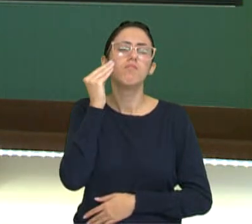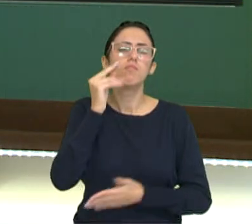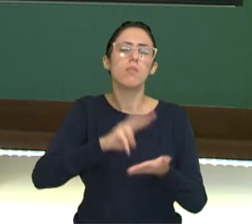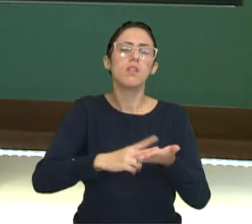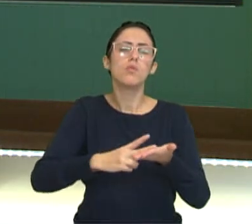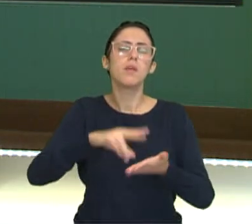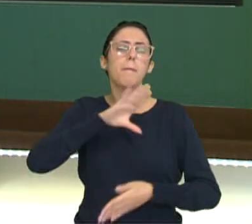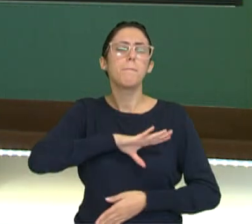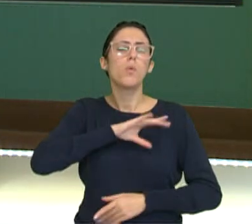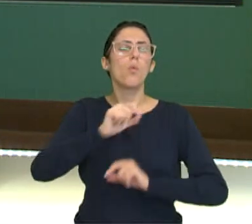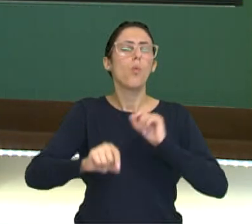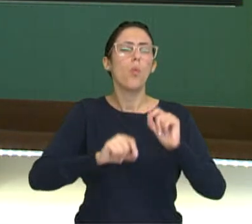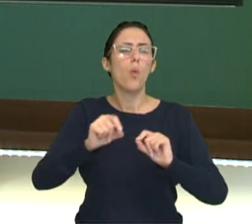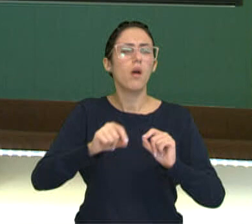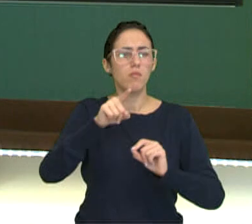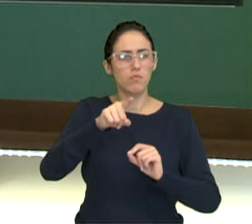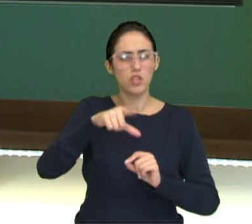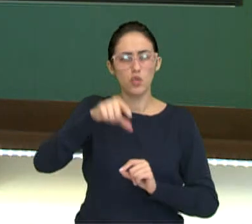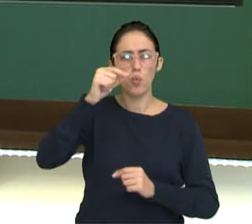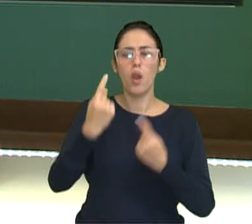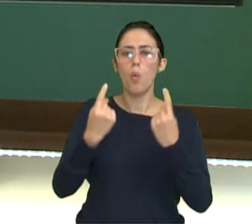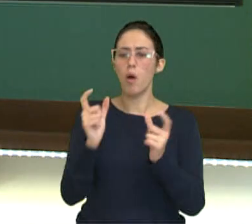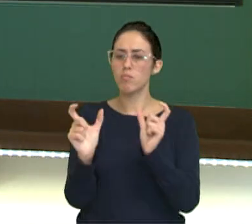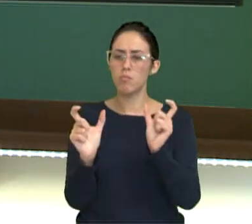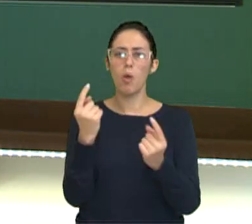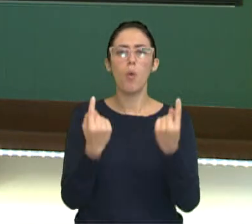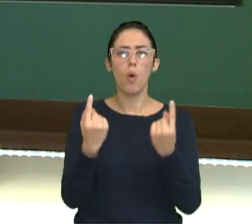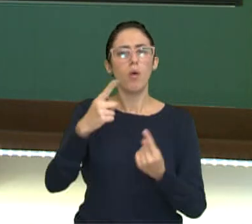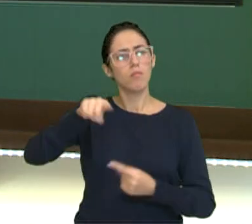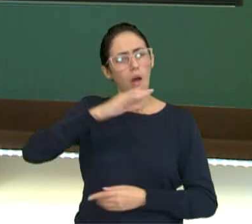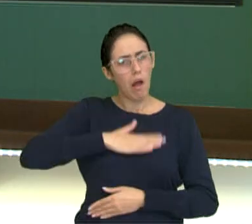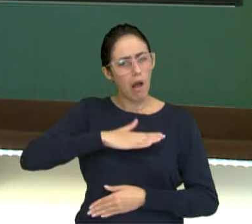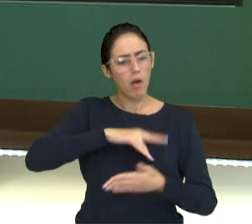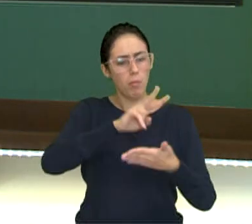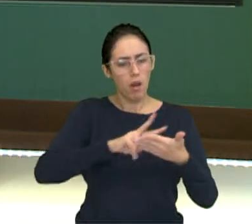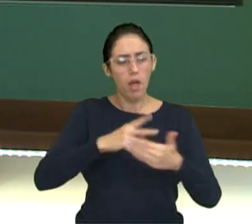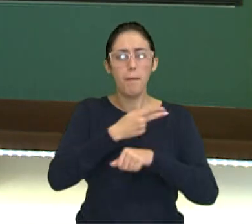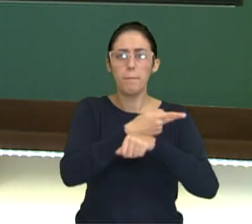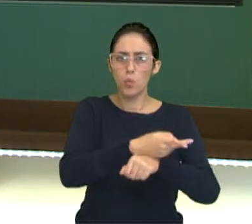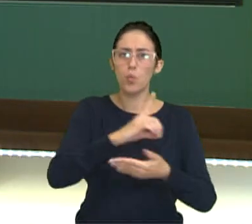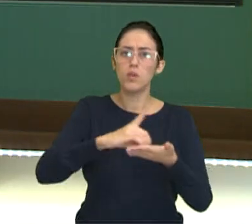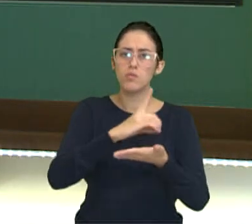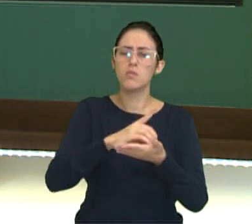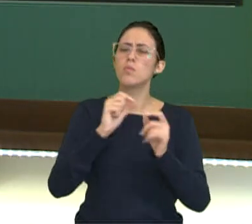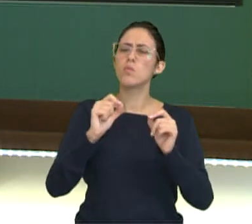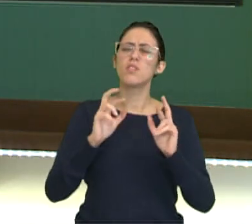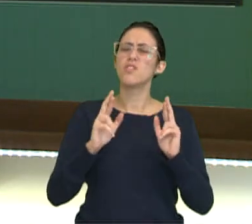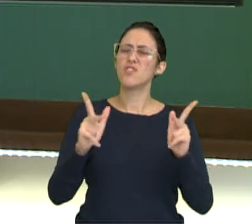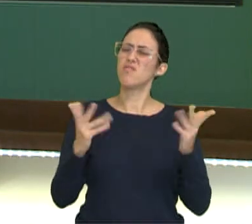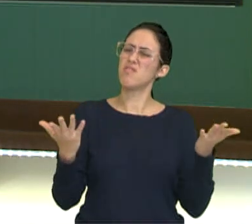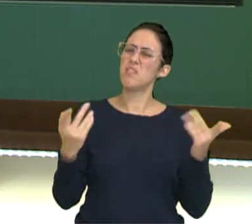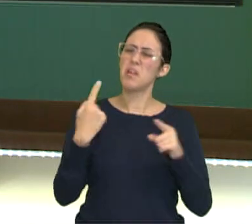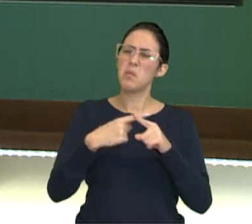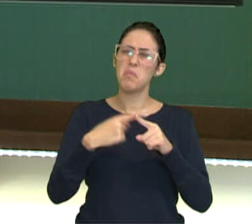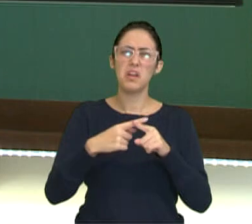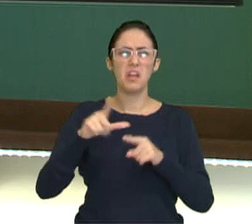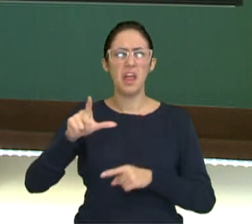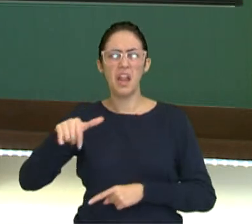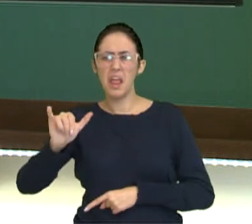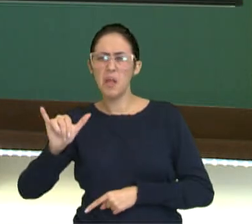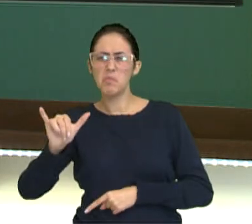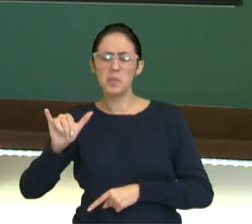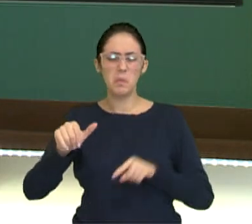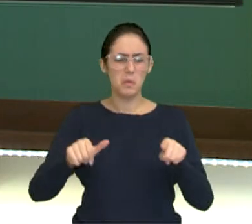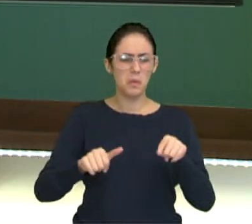vocês, tá ok? Decidam aí, leia com calma, busque no dicionário, mas qual é a diferença? Por que daquele LY?